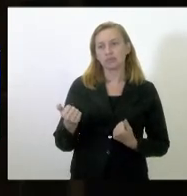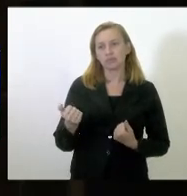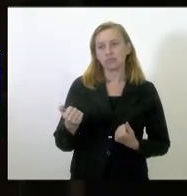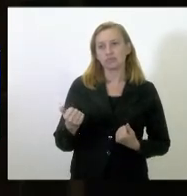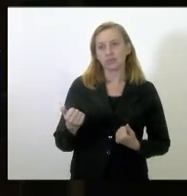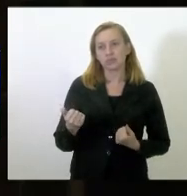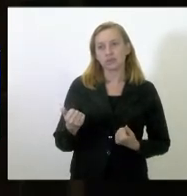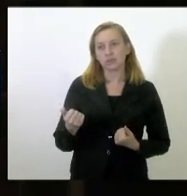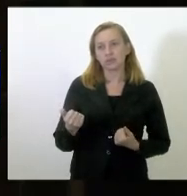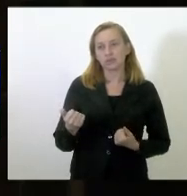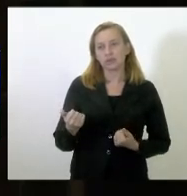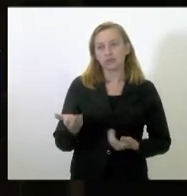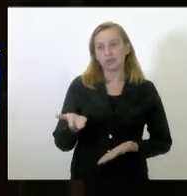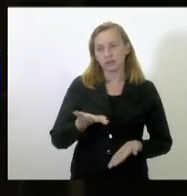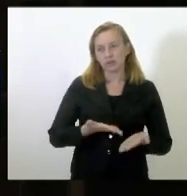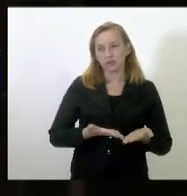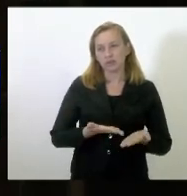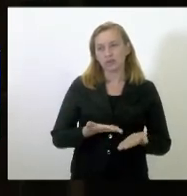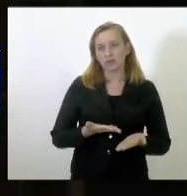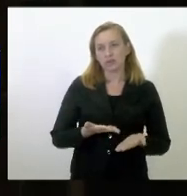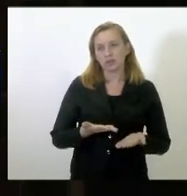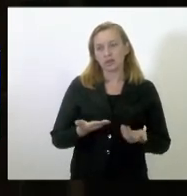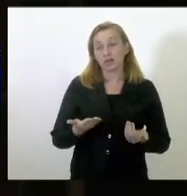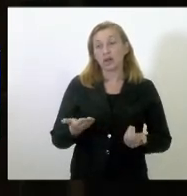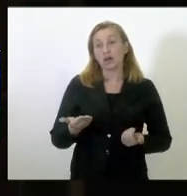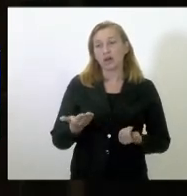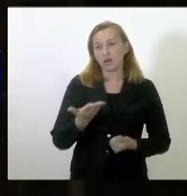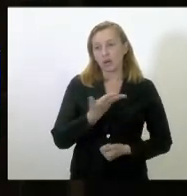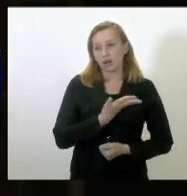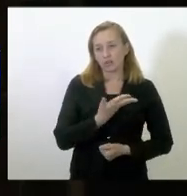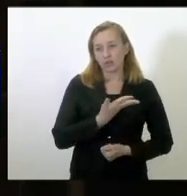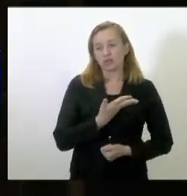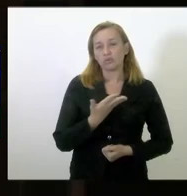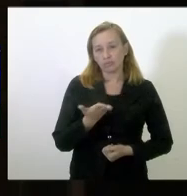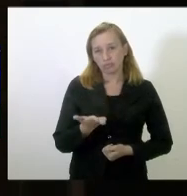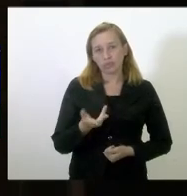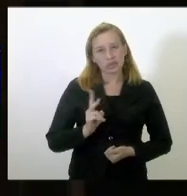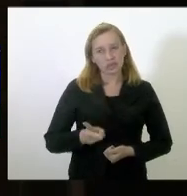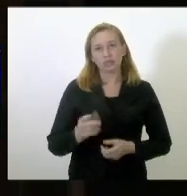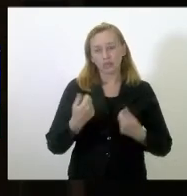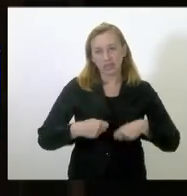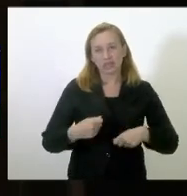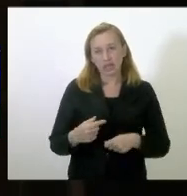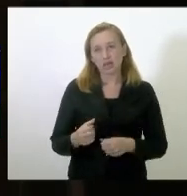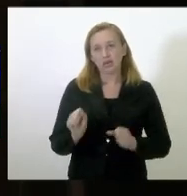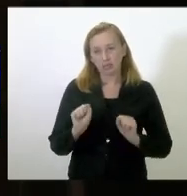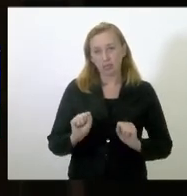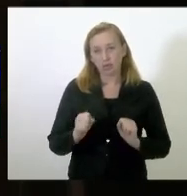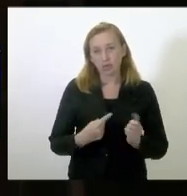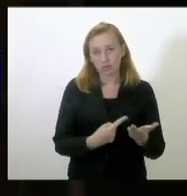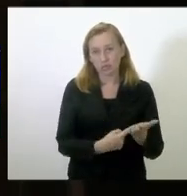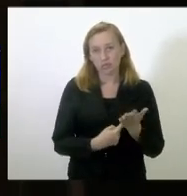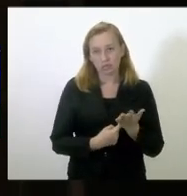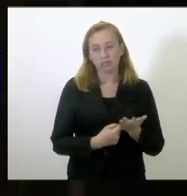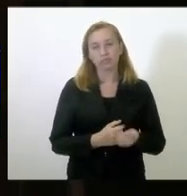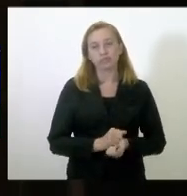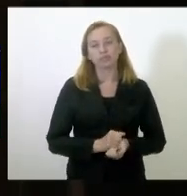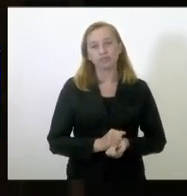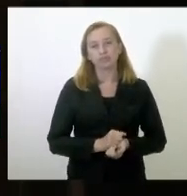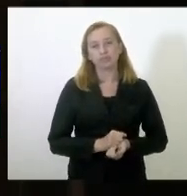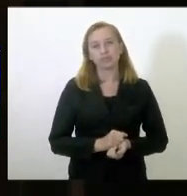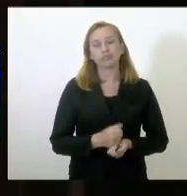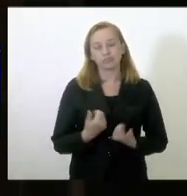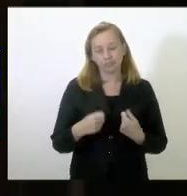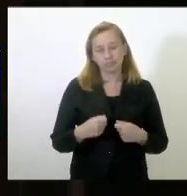pode contar com o Paulo Júnior, pode contar com o nosso famoso Quinzinho, que é uma baita liderança